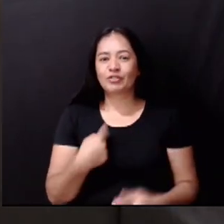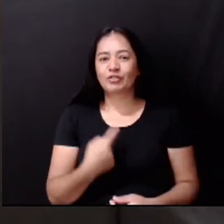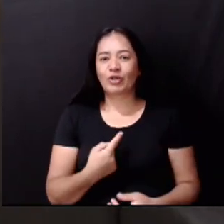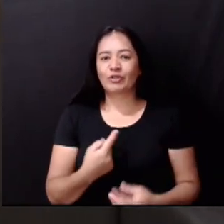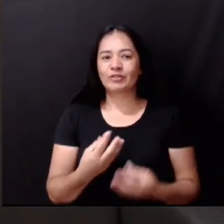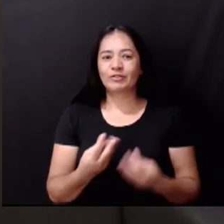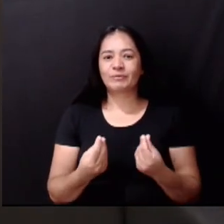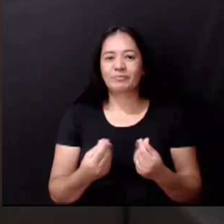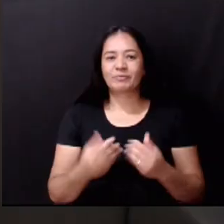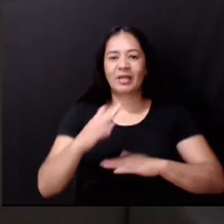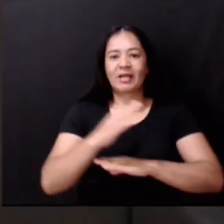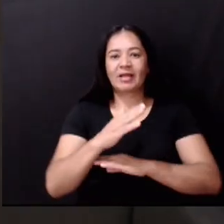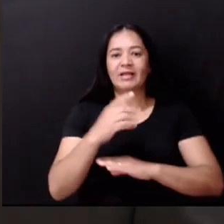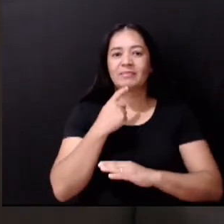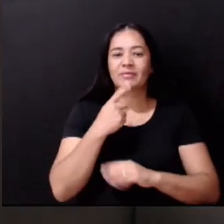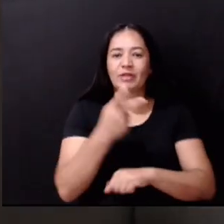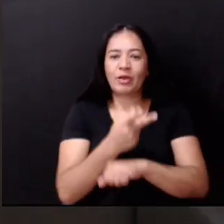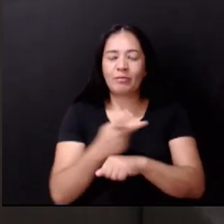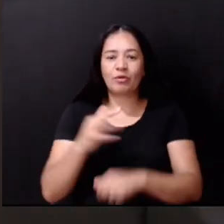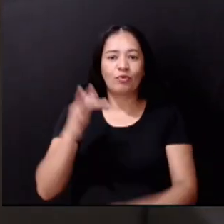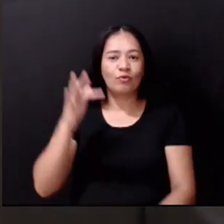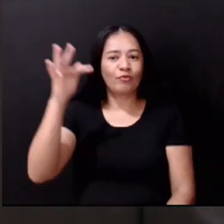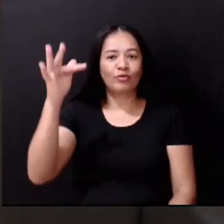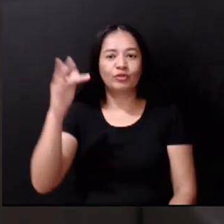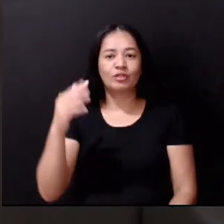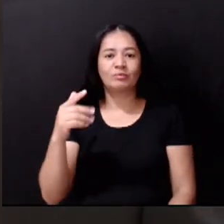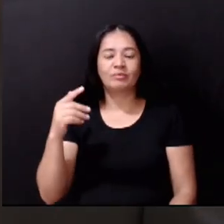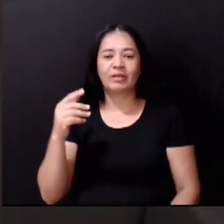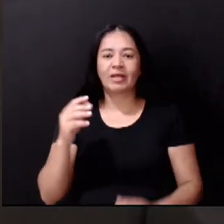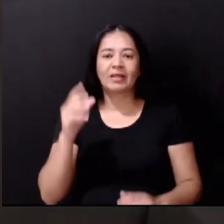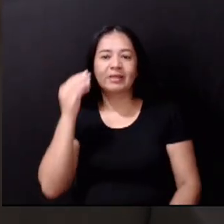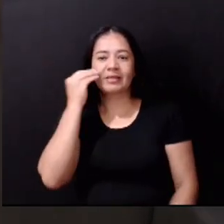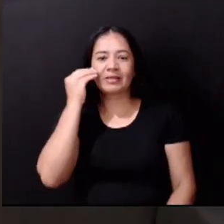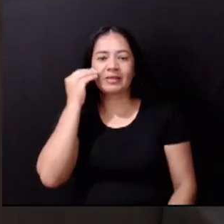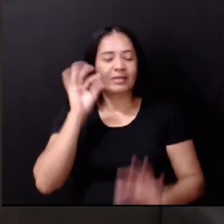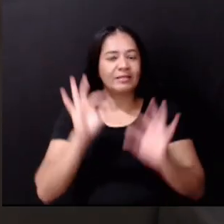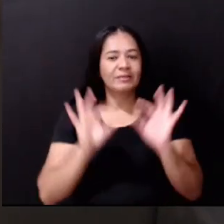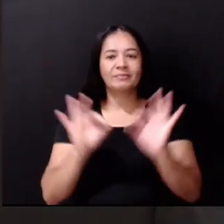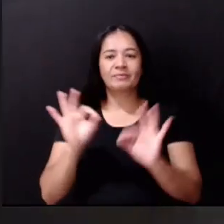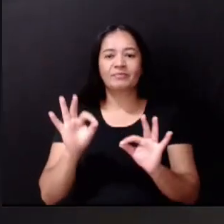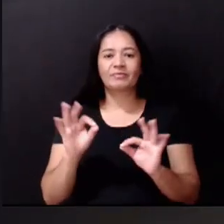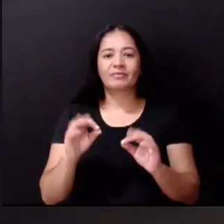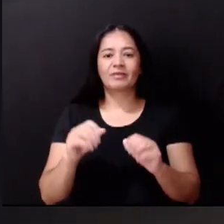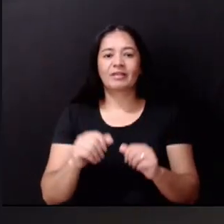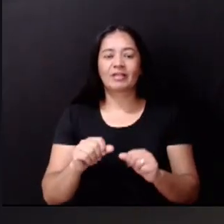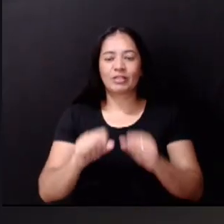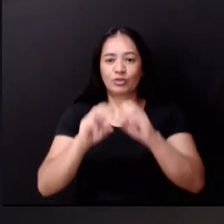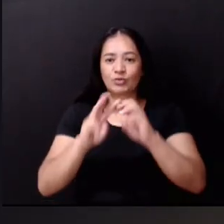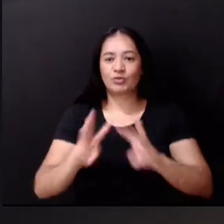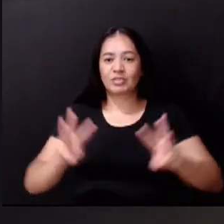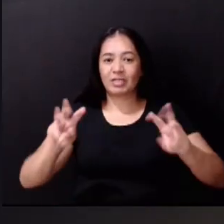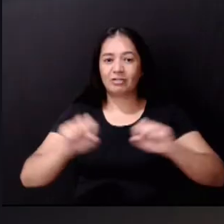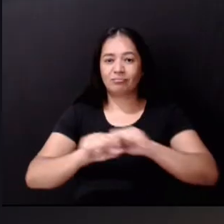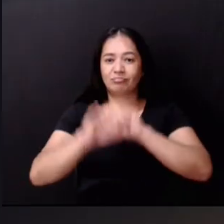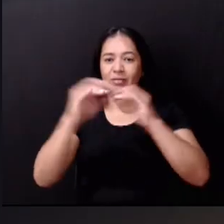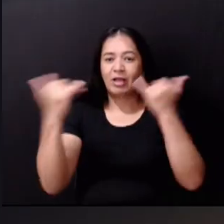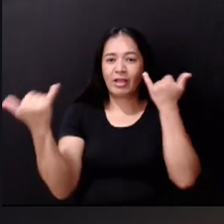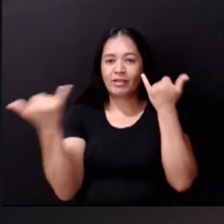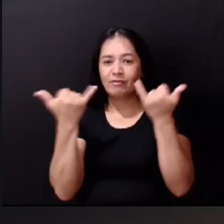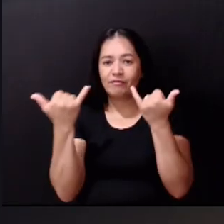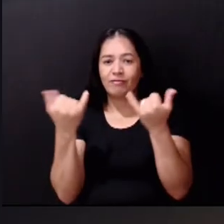isso daqui para o futuro para poder se aprimorar. E o portal de transparência, trazendo todas as informações de forma simples, de